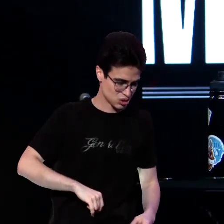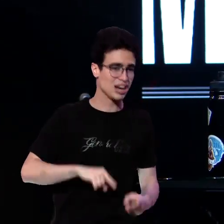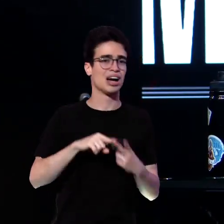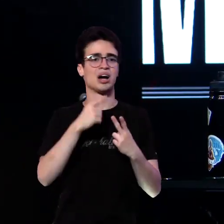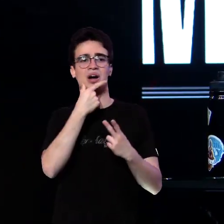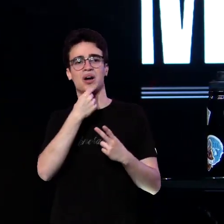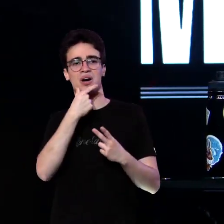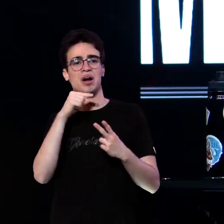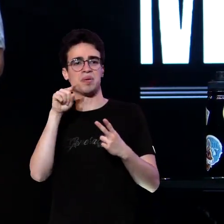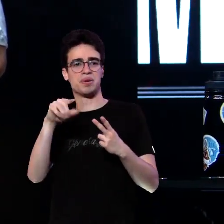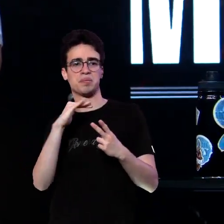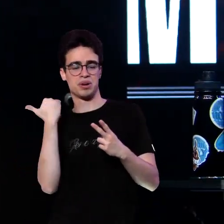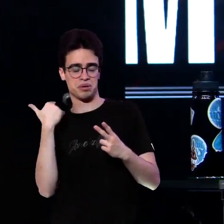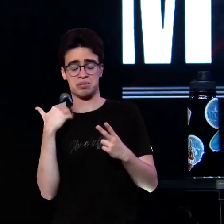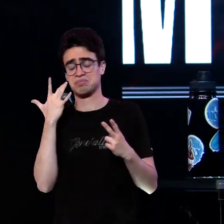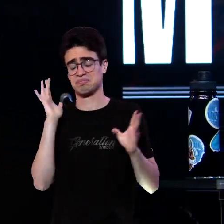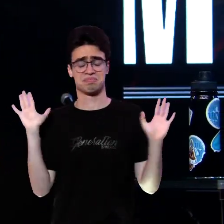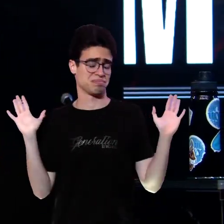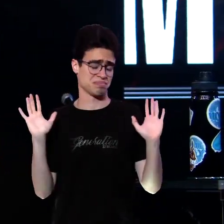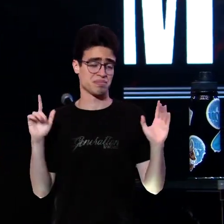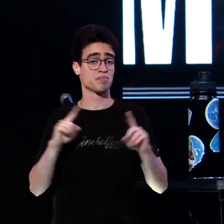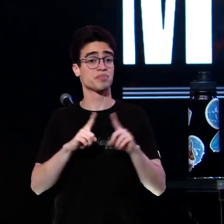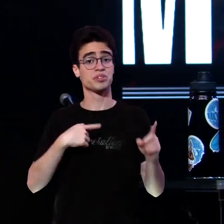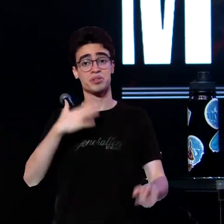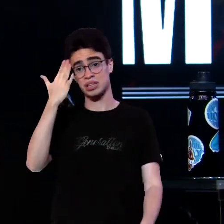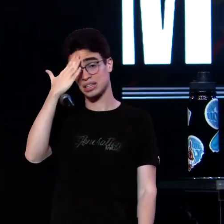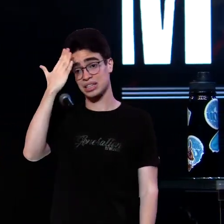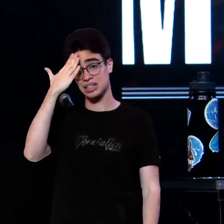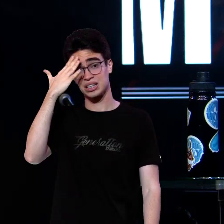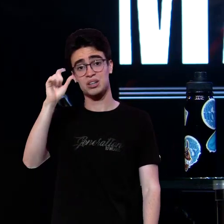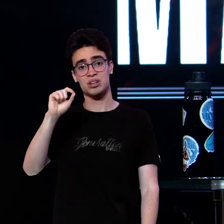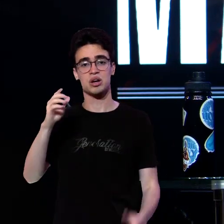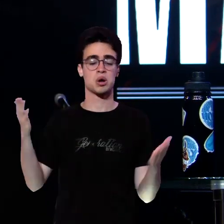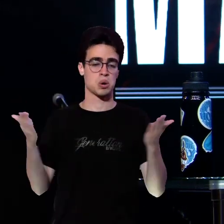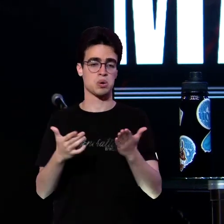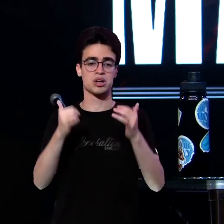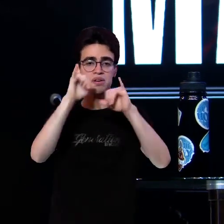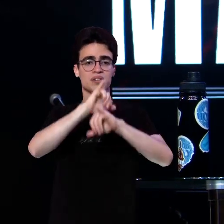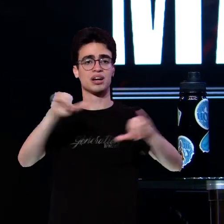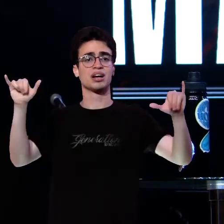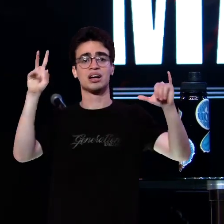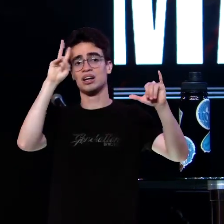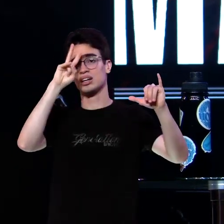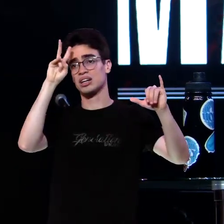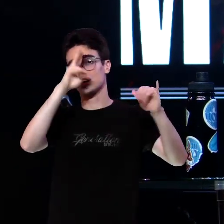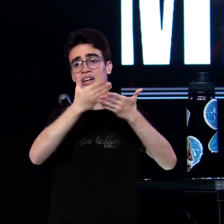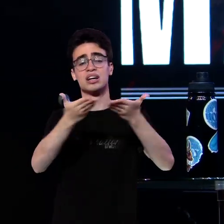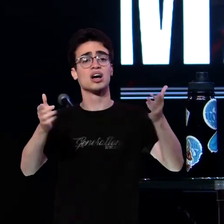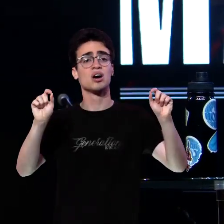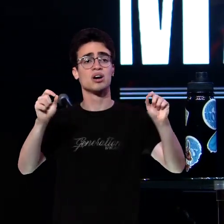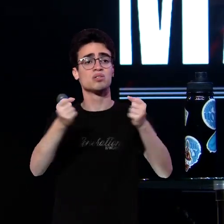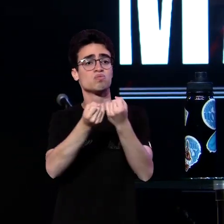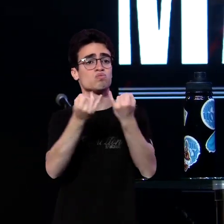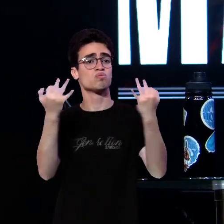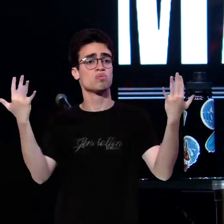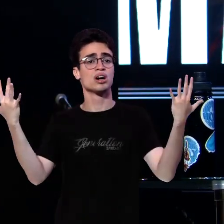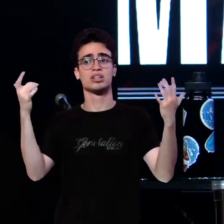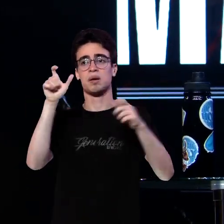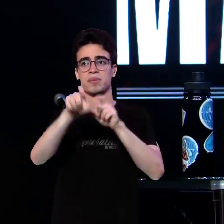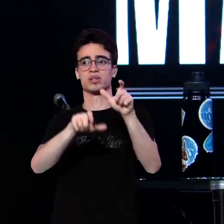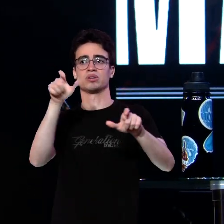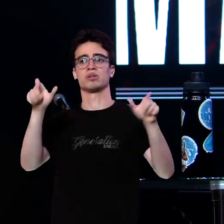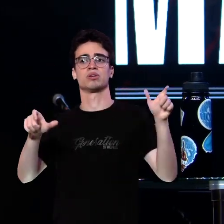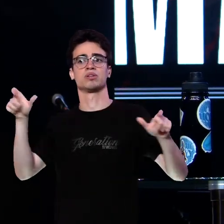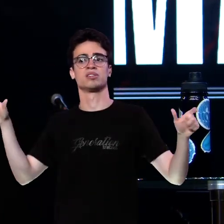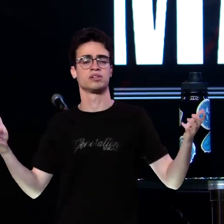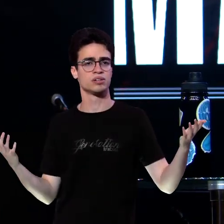esse menino que eu fui no velório. Mas eu sei de uma coisa, hoje eu estou contando a história dele para milhares de pessoas.